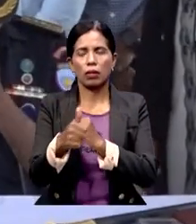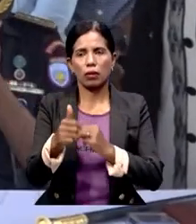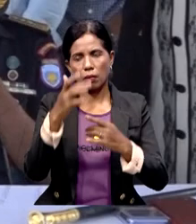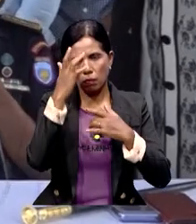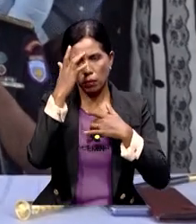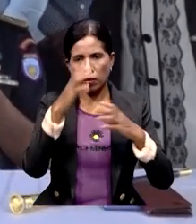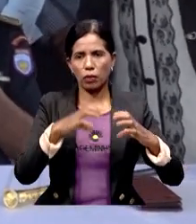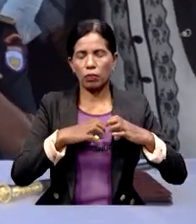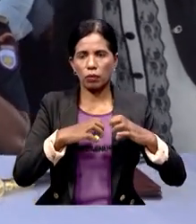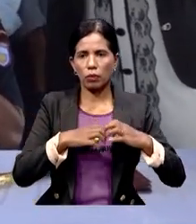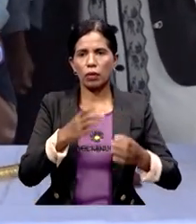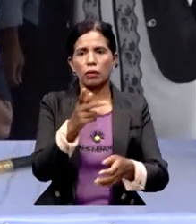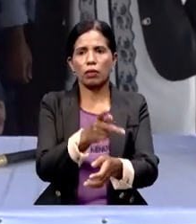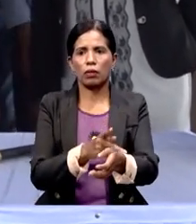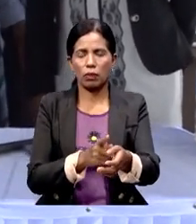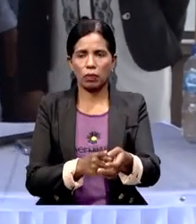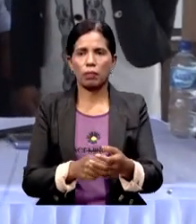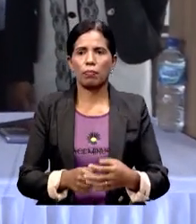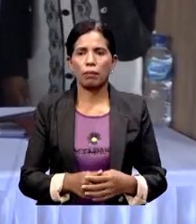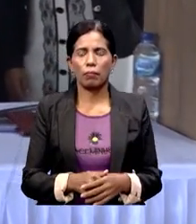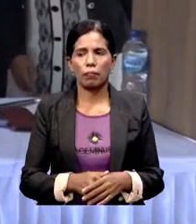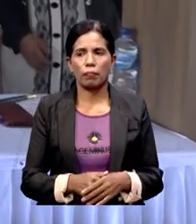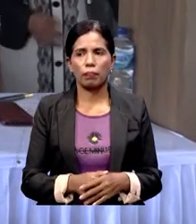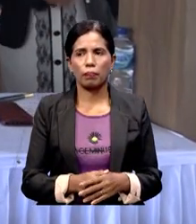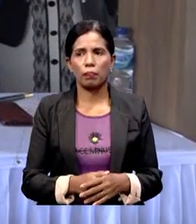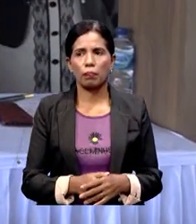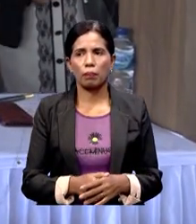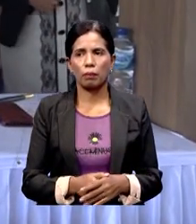sofre moras fuan no cancro. Santina de Jesus, Tomás Soares, GMN.